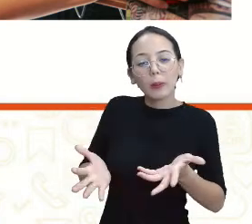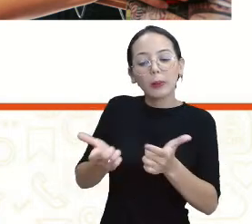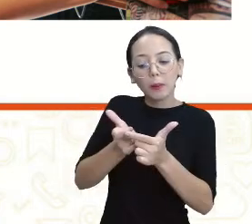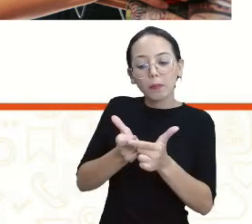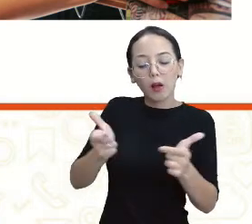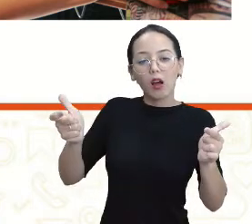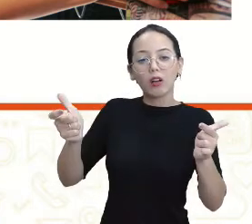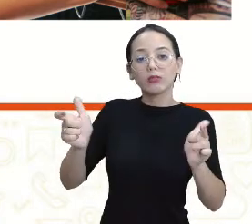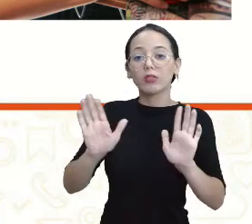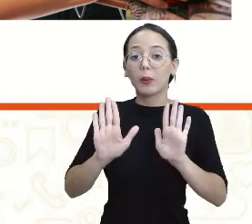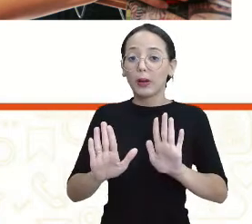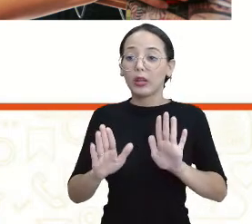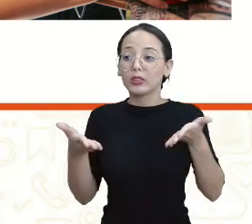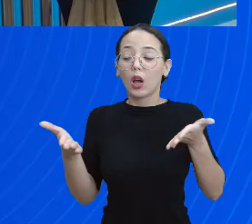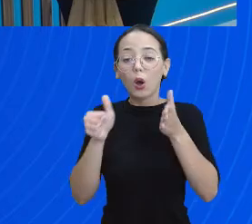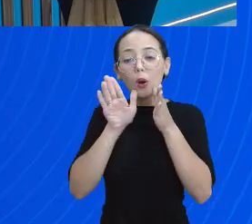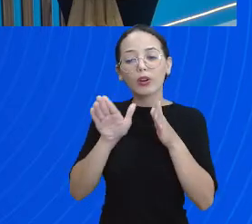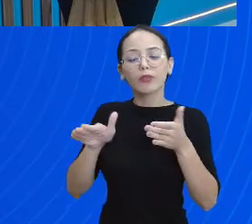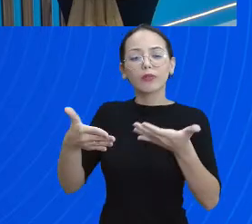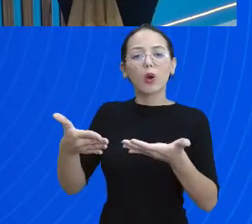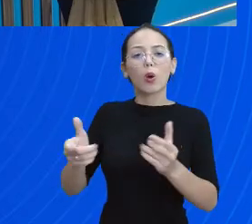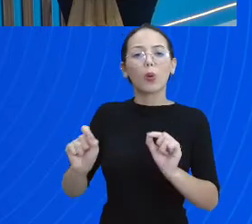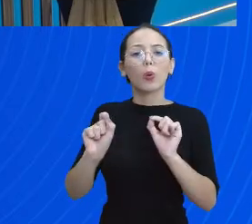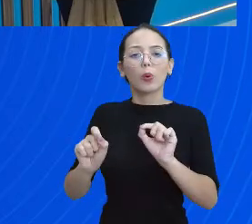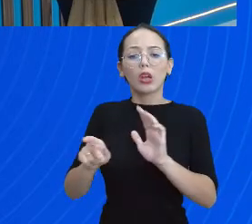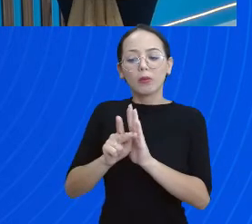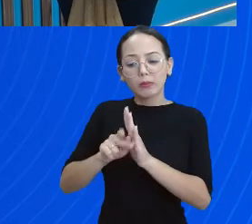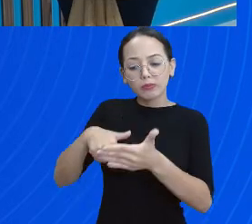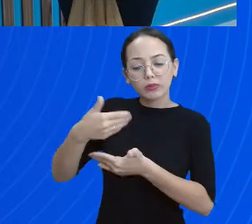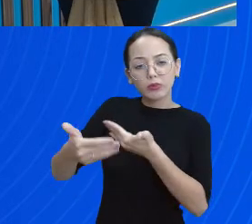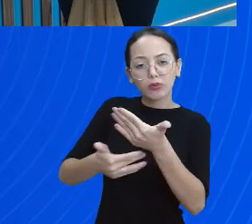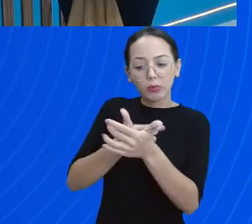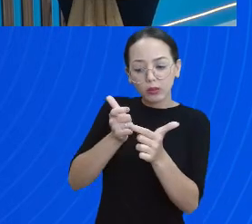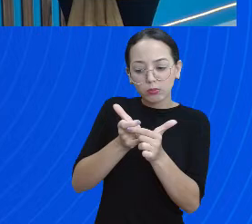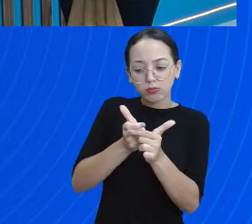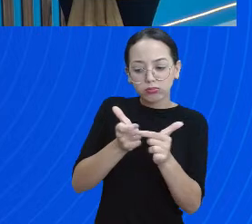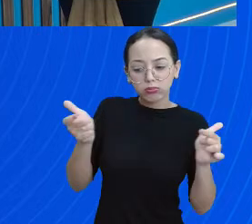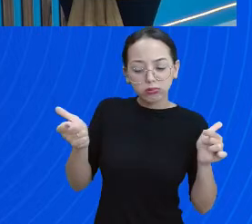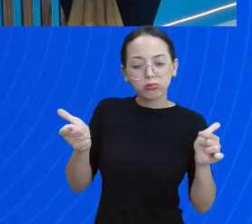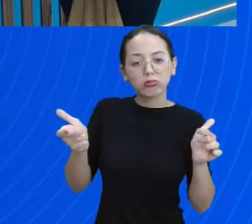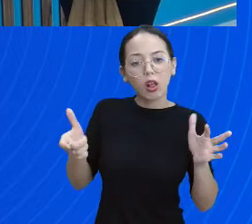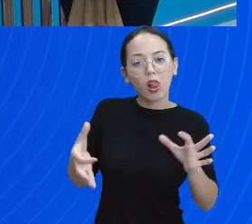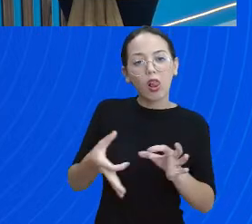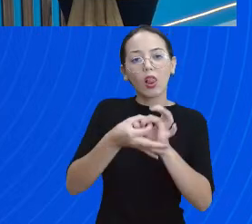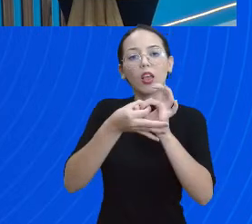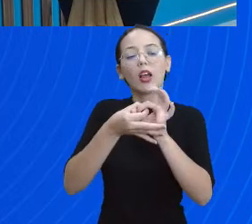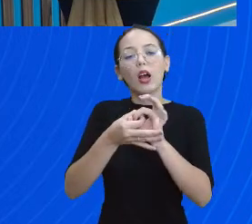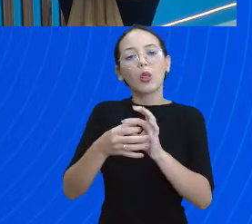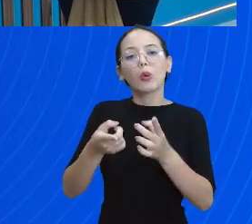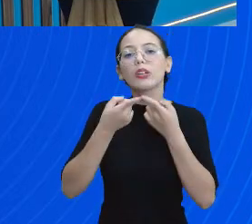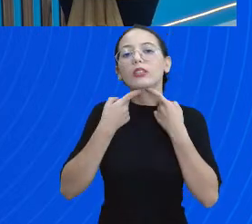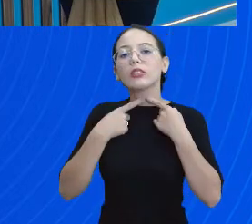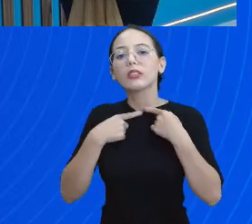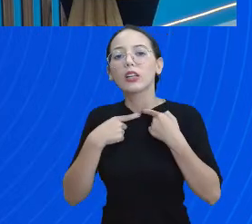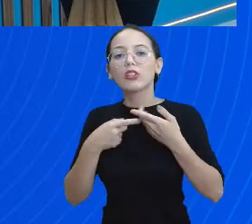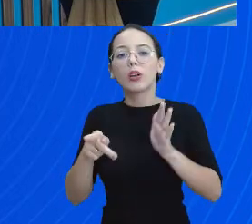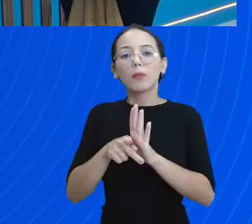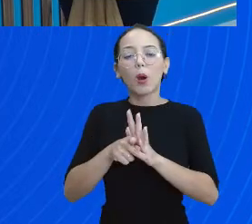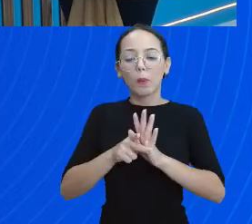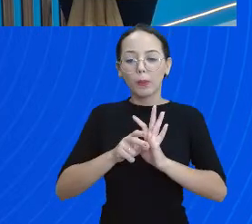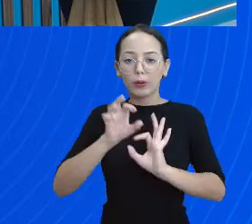amplos, né? Mas aí a gente está se referindo a esse desenvolvimento amplo, atrelado, obviamente, é o que a gente deseja de